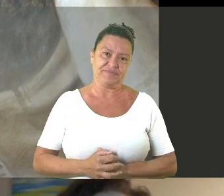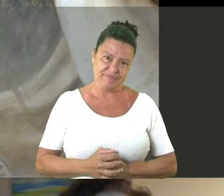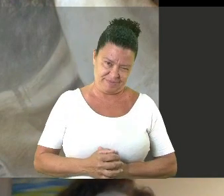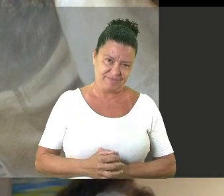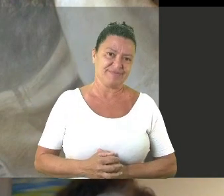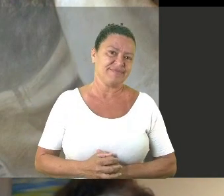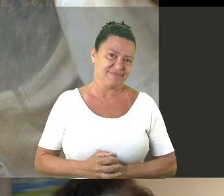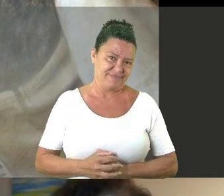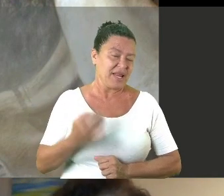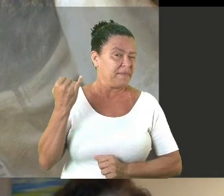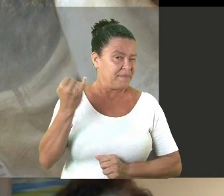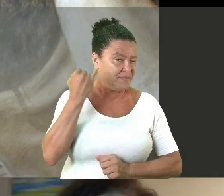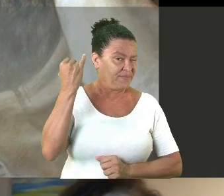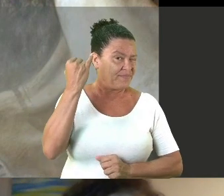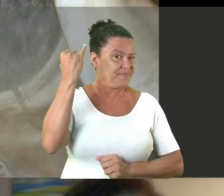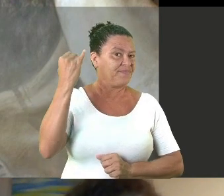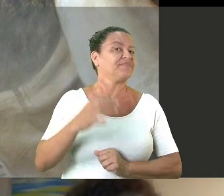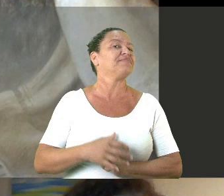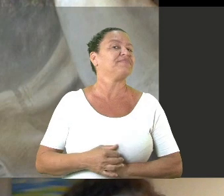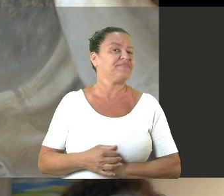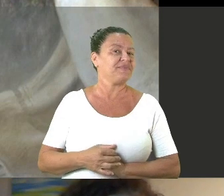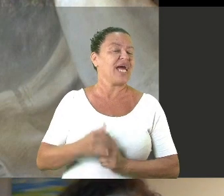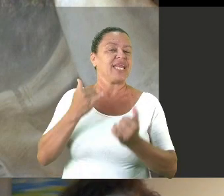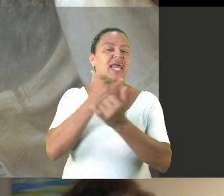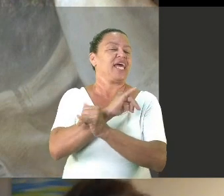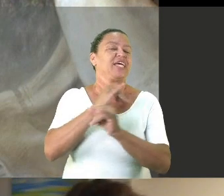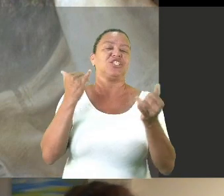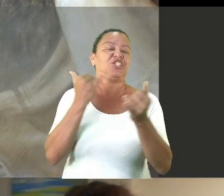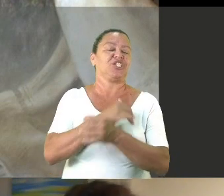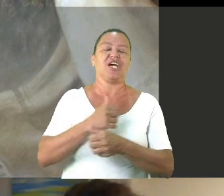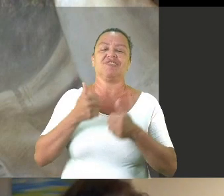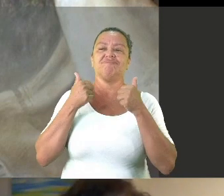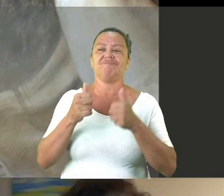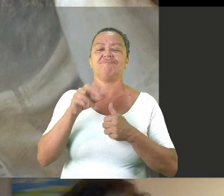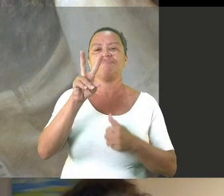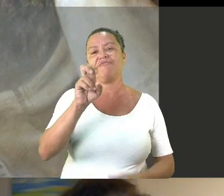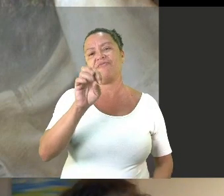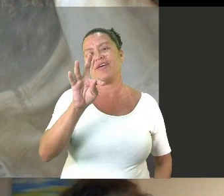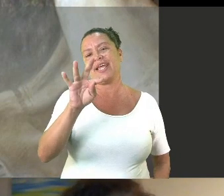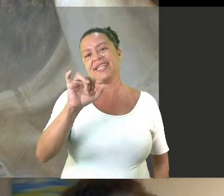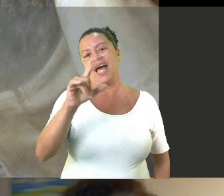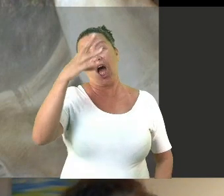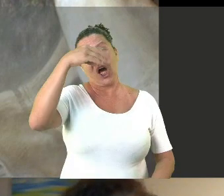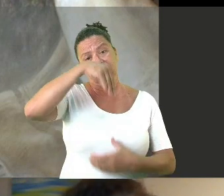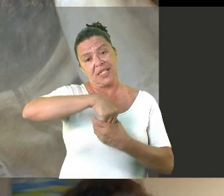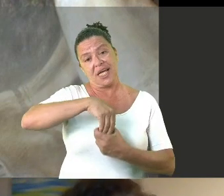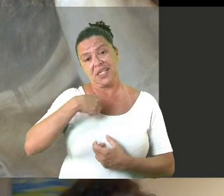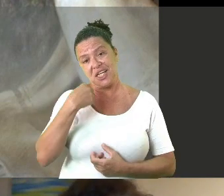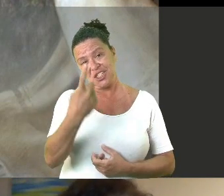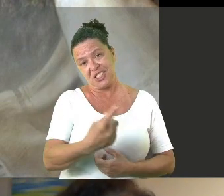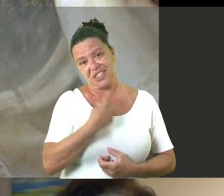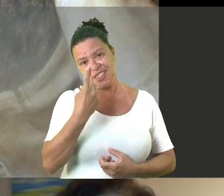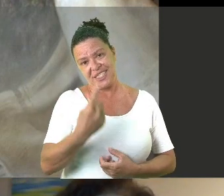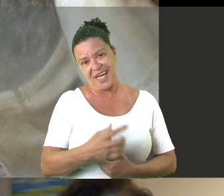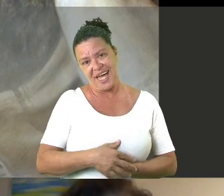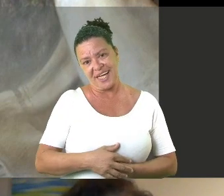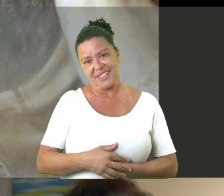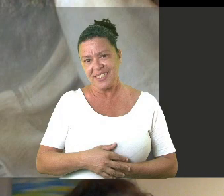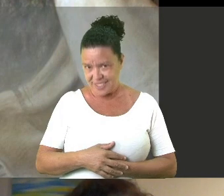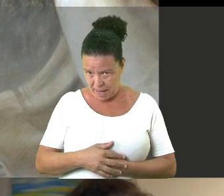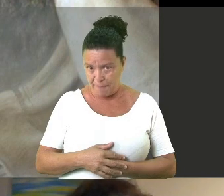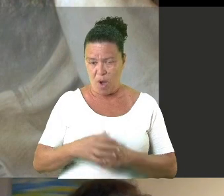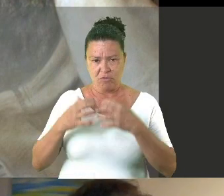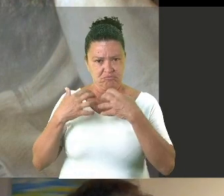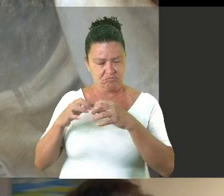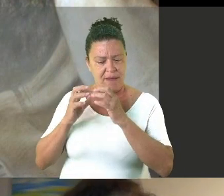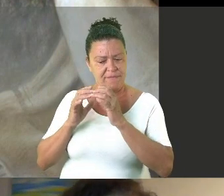pensar na importância da energia vital que cada um temos dentro de nós. Vamos ficar com essa